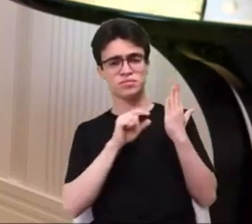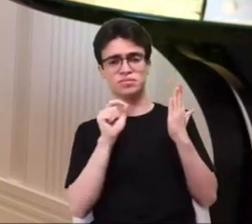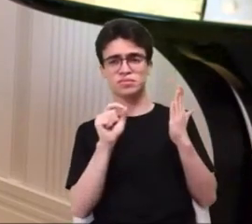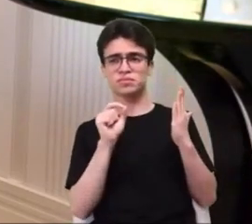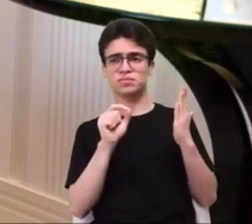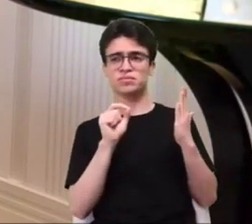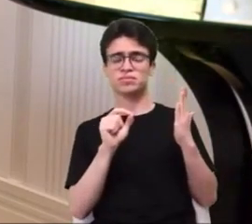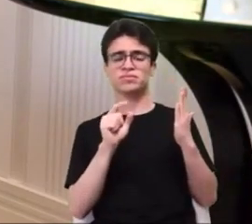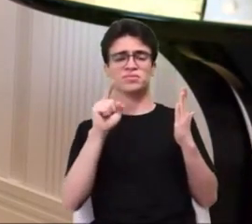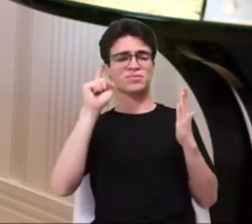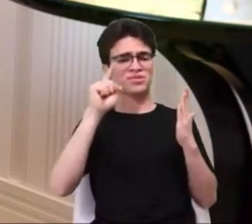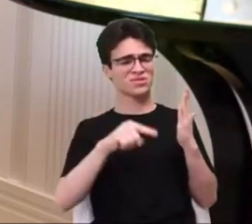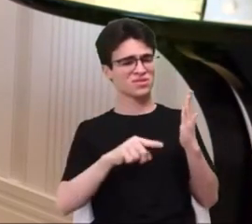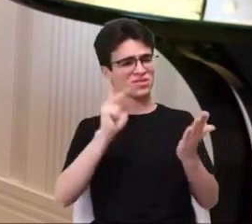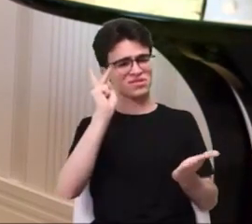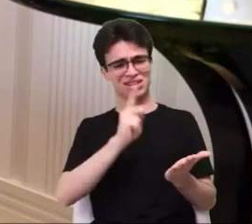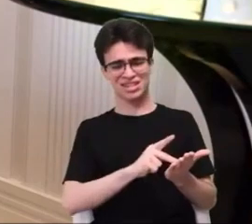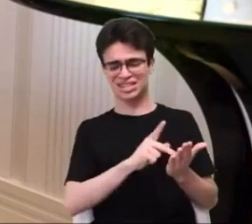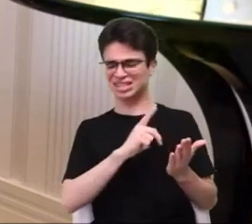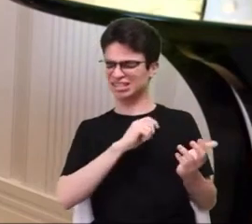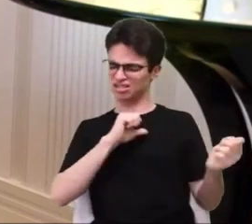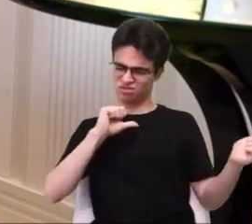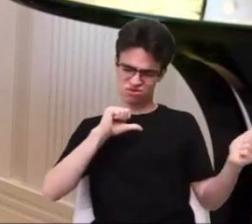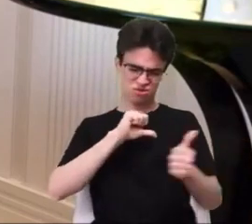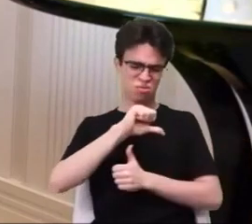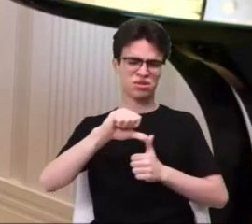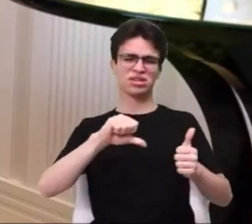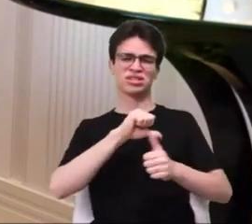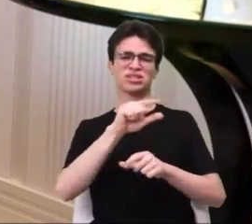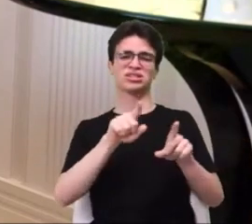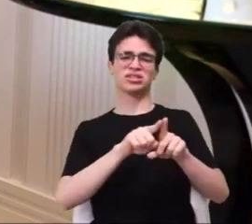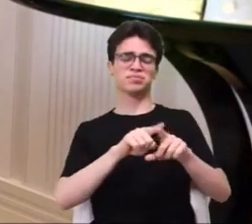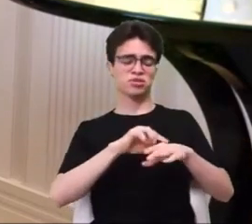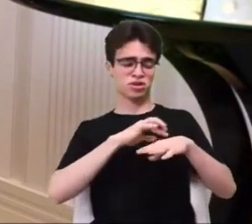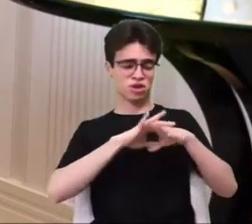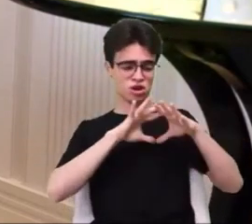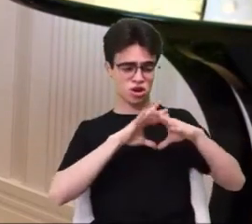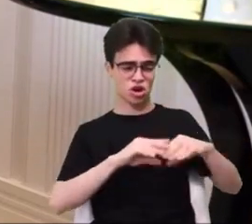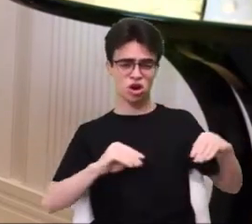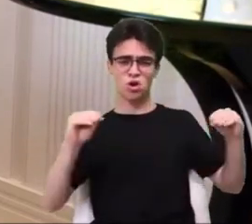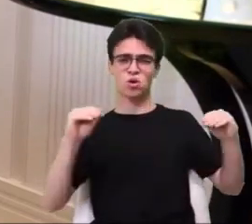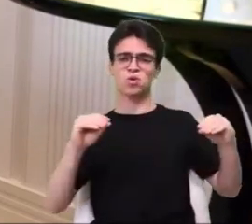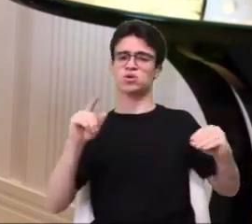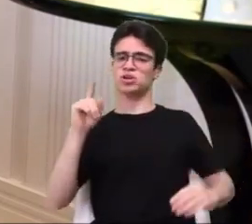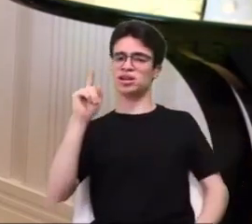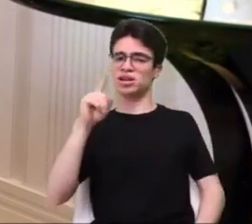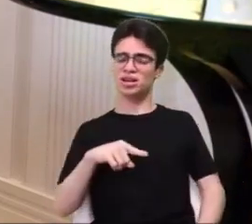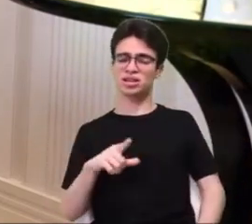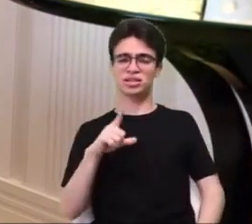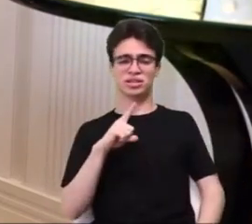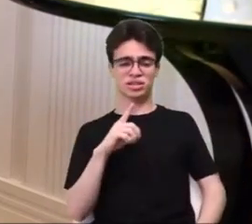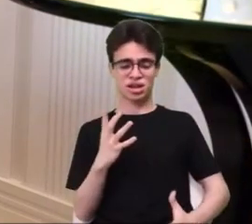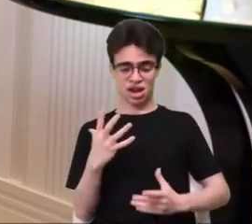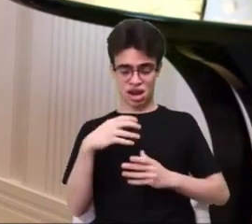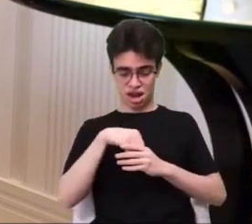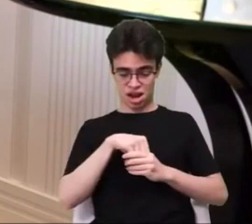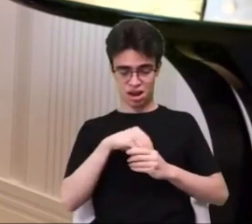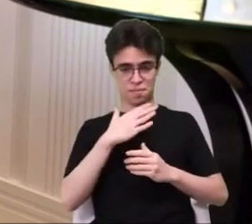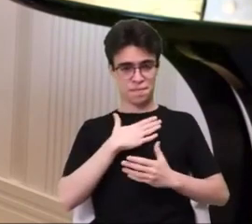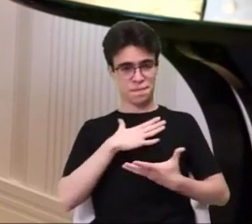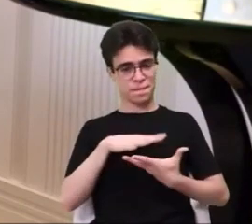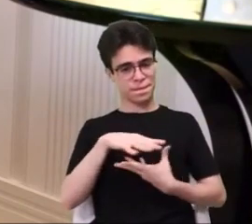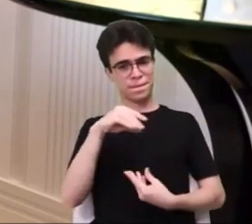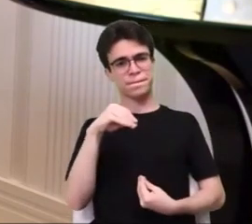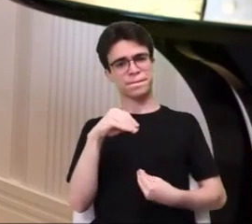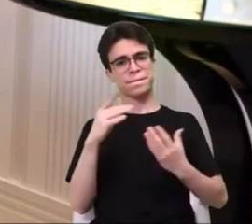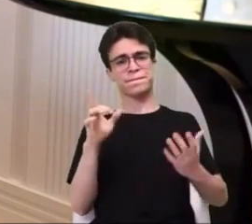não é, o poder transformador e curador do Evangelho, desses laços de dentro da alma que